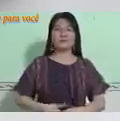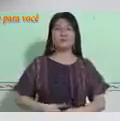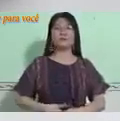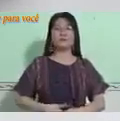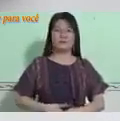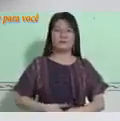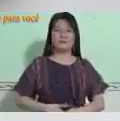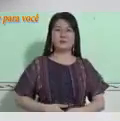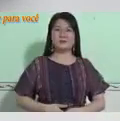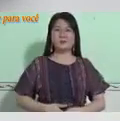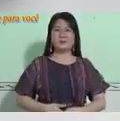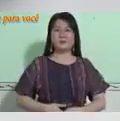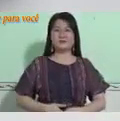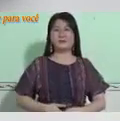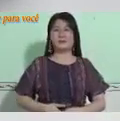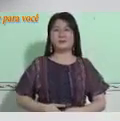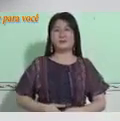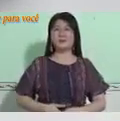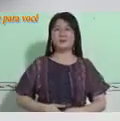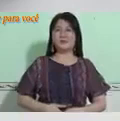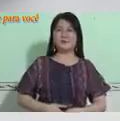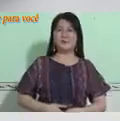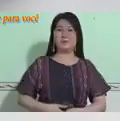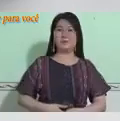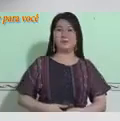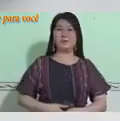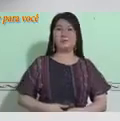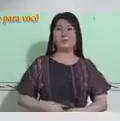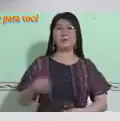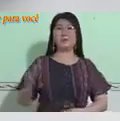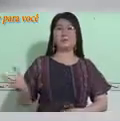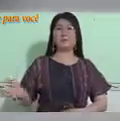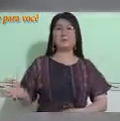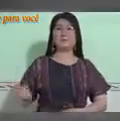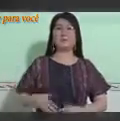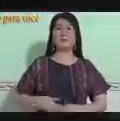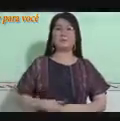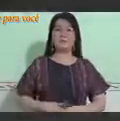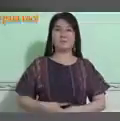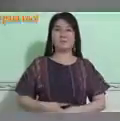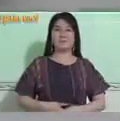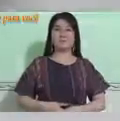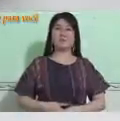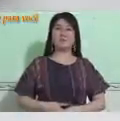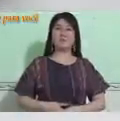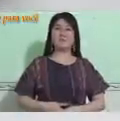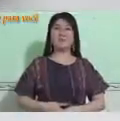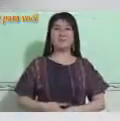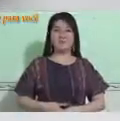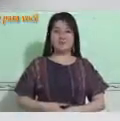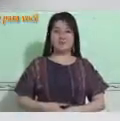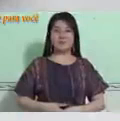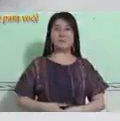Caso a pessoa esteja inconsciente e não pareça estar respirando, é importante fazer massagem cardíaca para melhorar